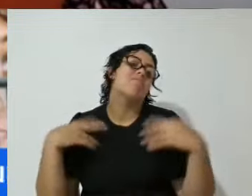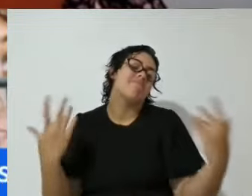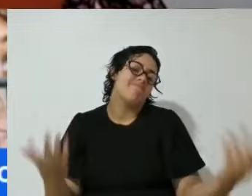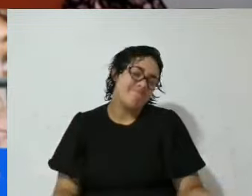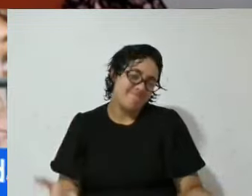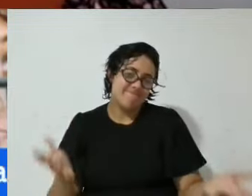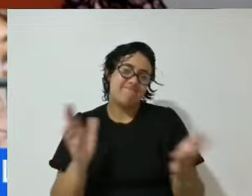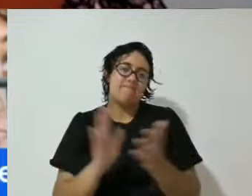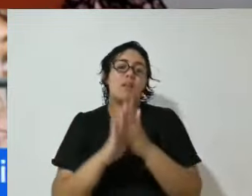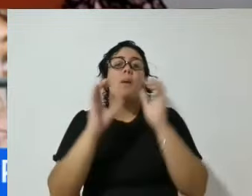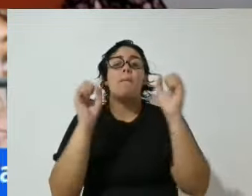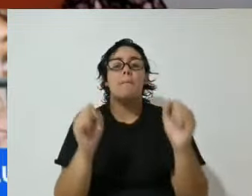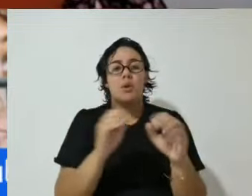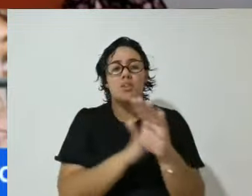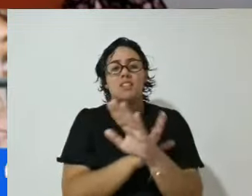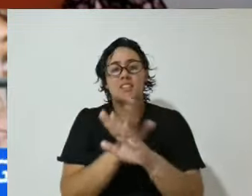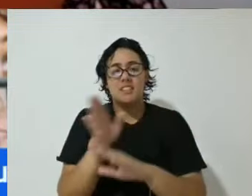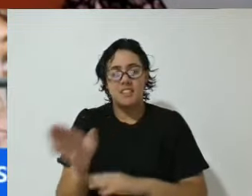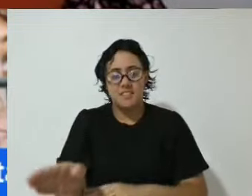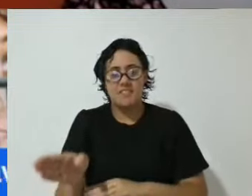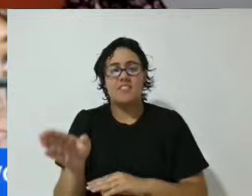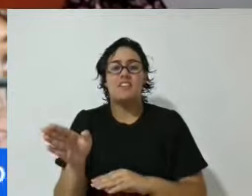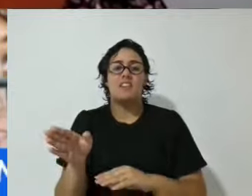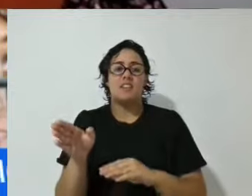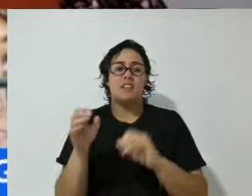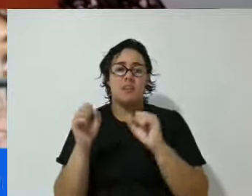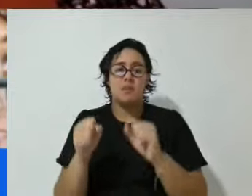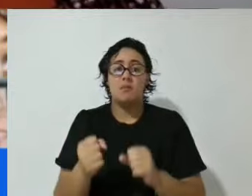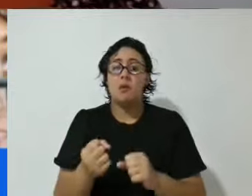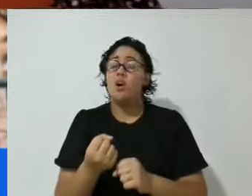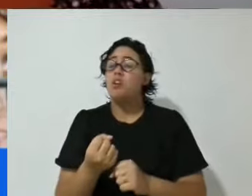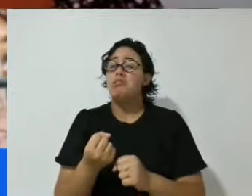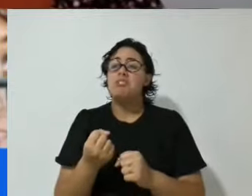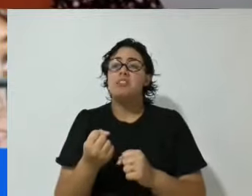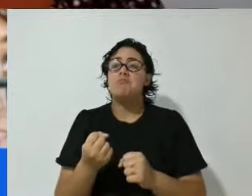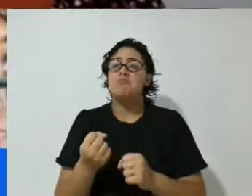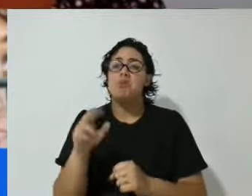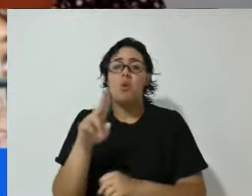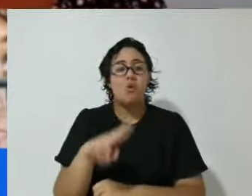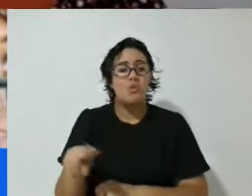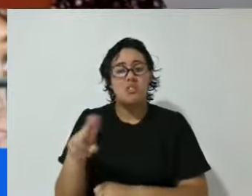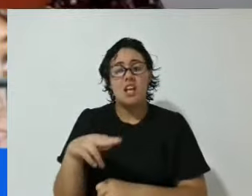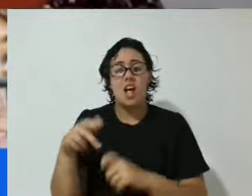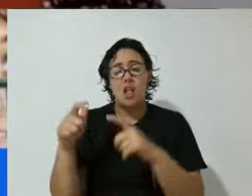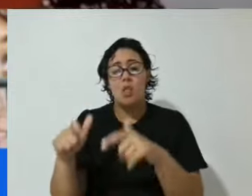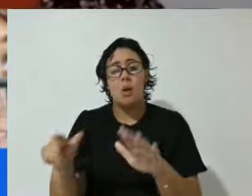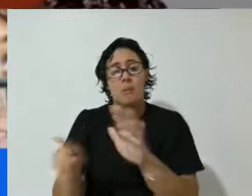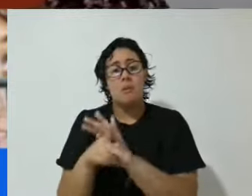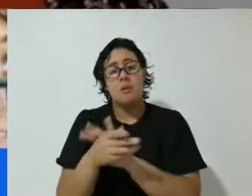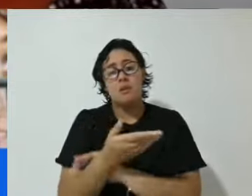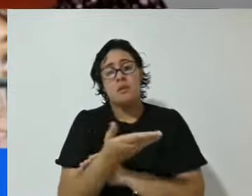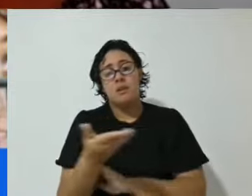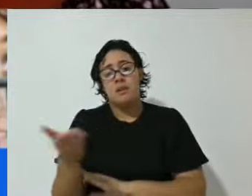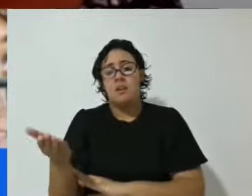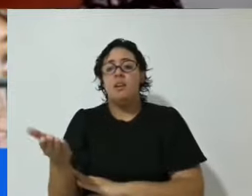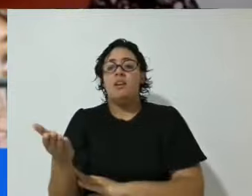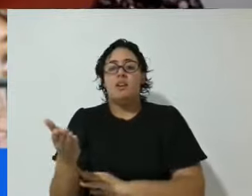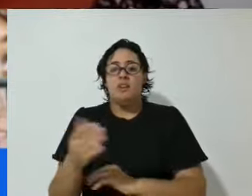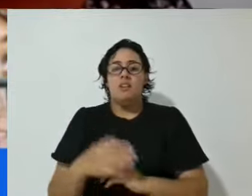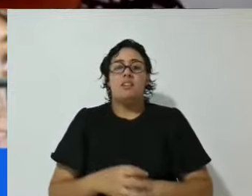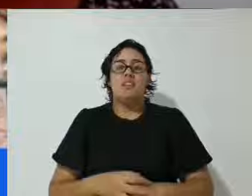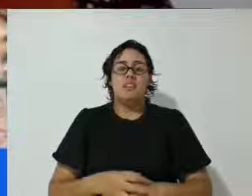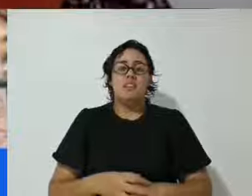pode vir, vem ocupar, esse espaço é de vocês. Eu acho que a gente E precisa aquela, e começar a criar. aquela palavrinha, é